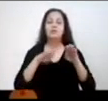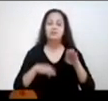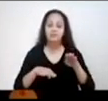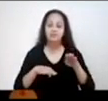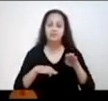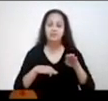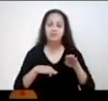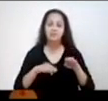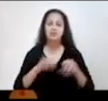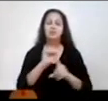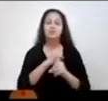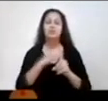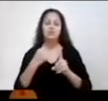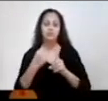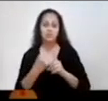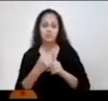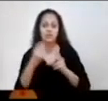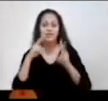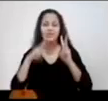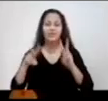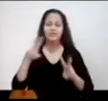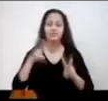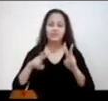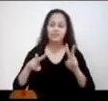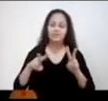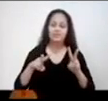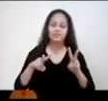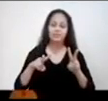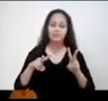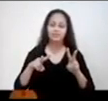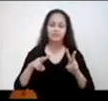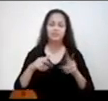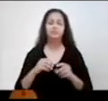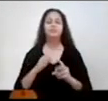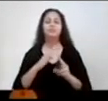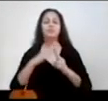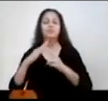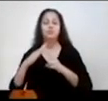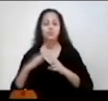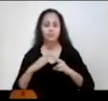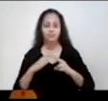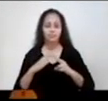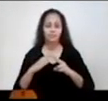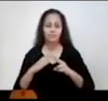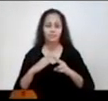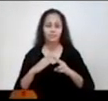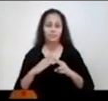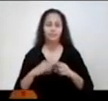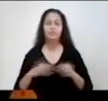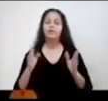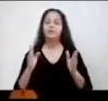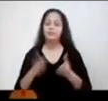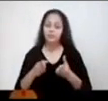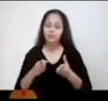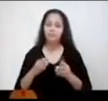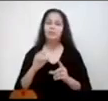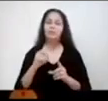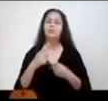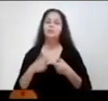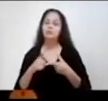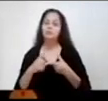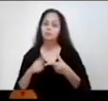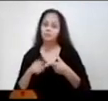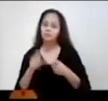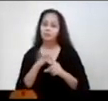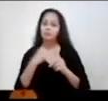desigualdade social, que é bem visível no espaço urbano. Na aula de hoje, nós vamos tratar de alguns problemas sociais